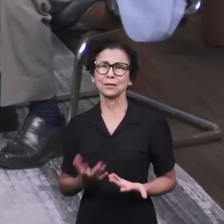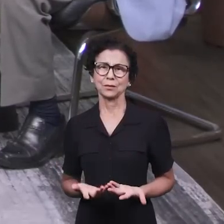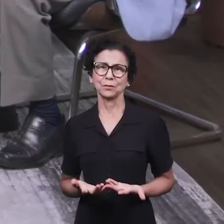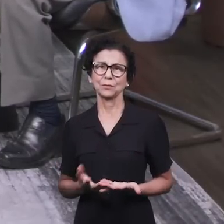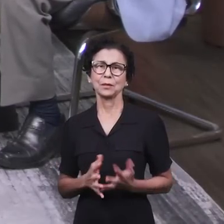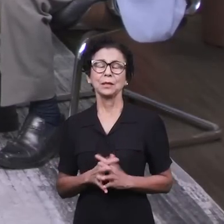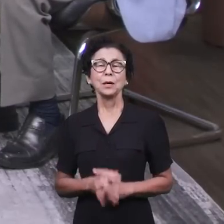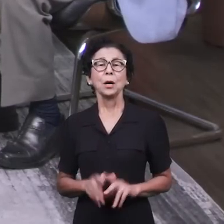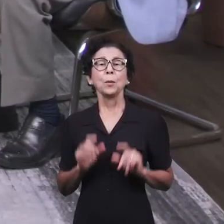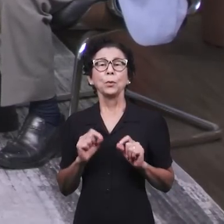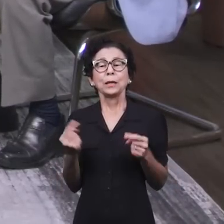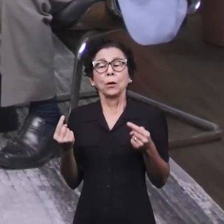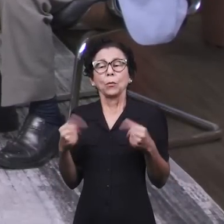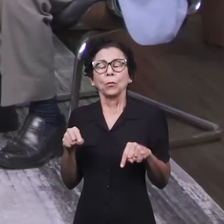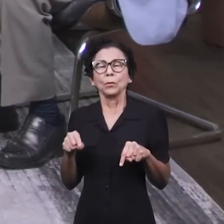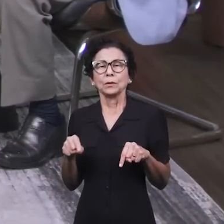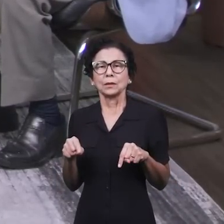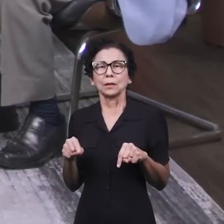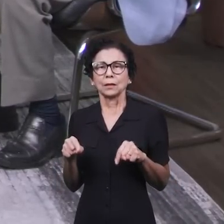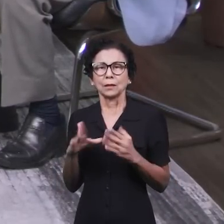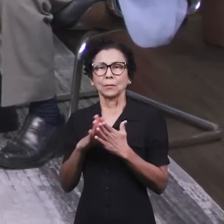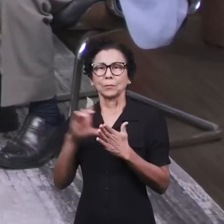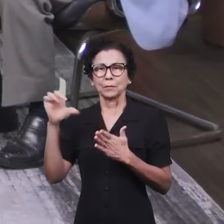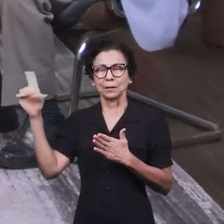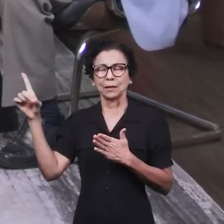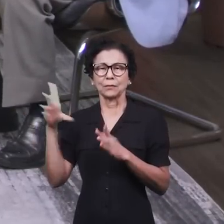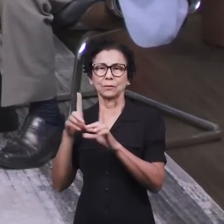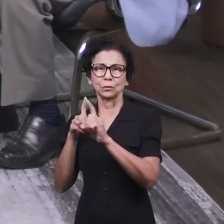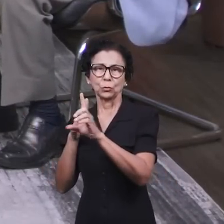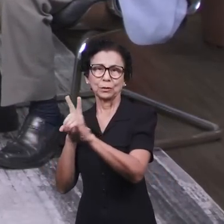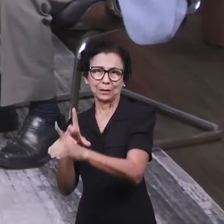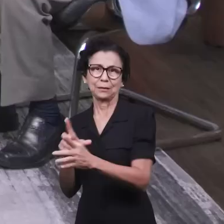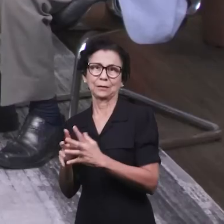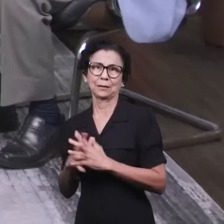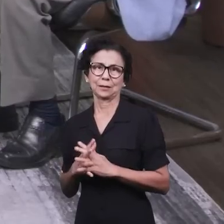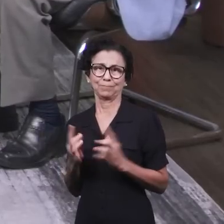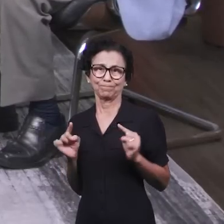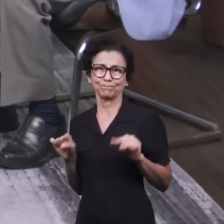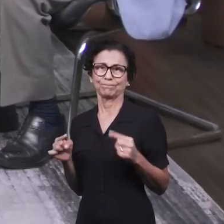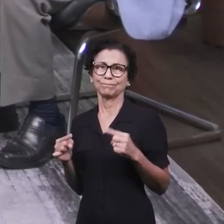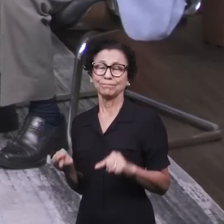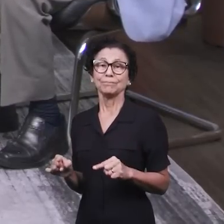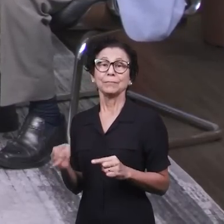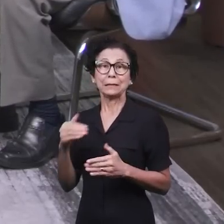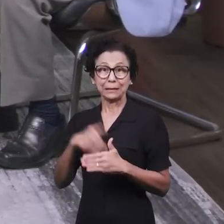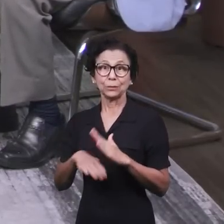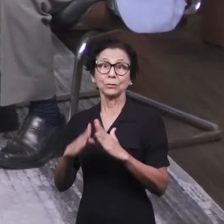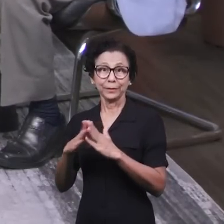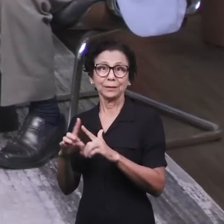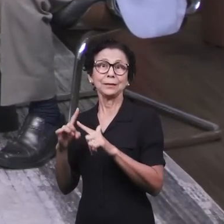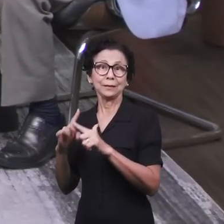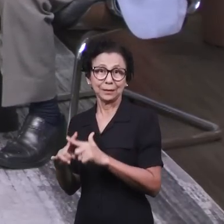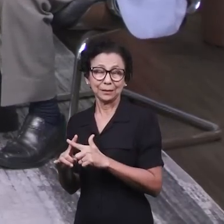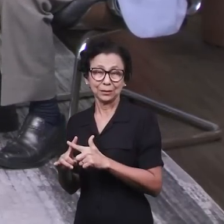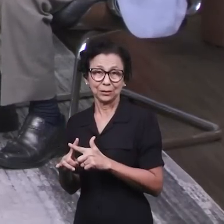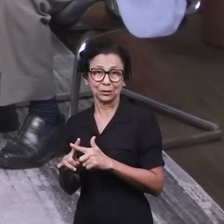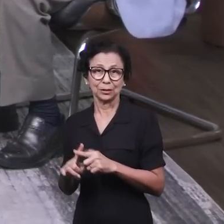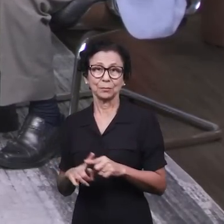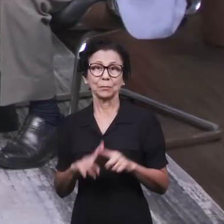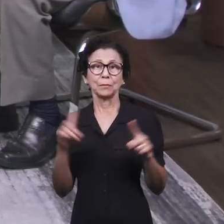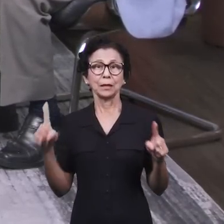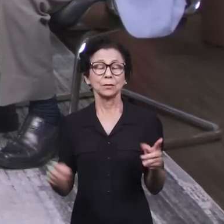Então, para tirar a palavra, porque a palavra perde o efeito. Então, na luta